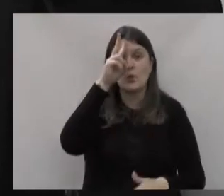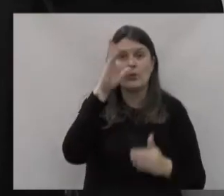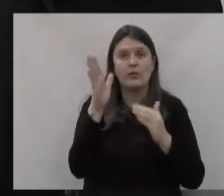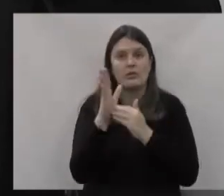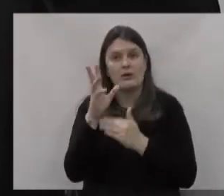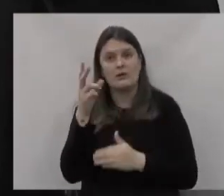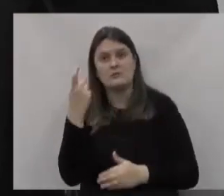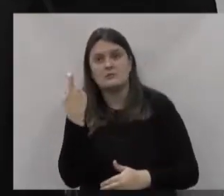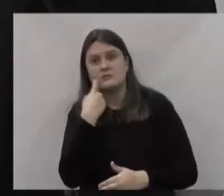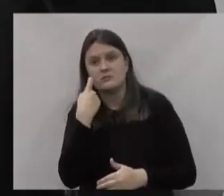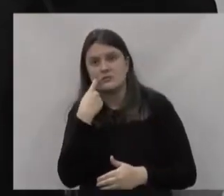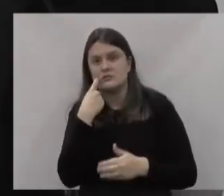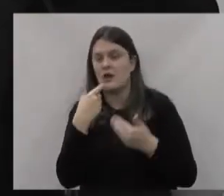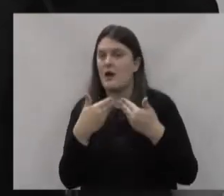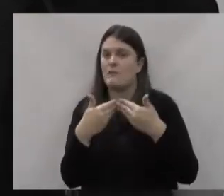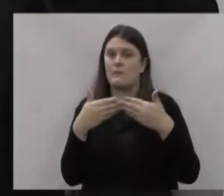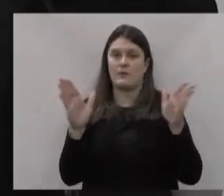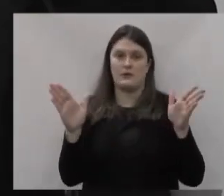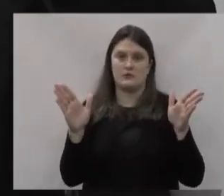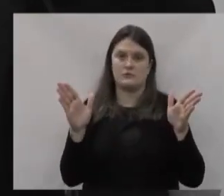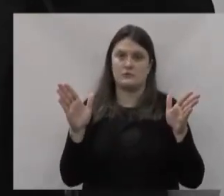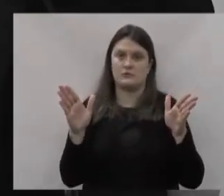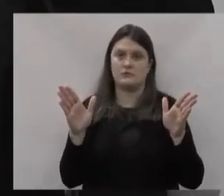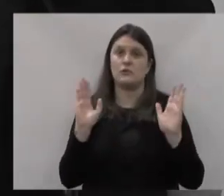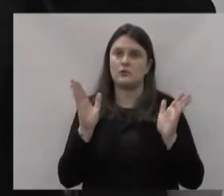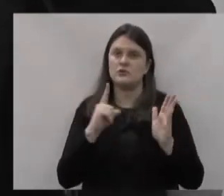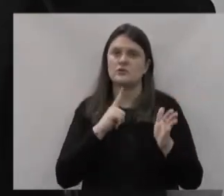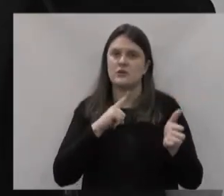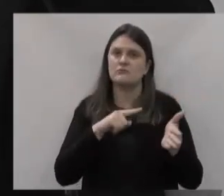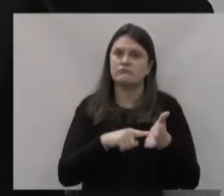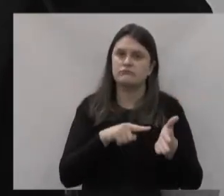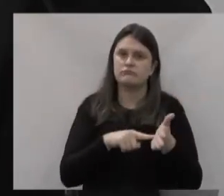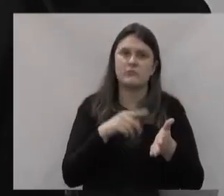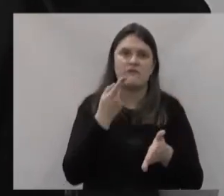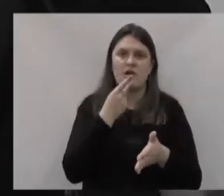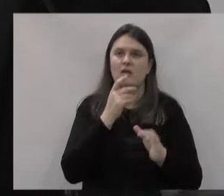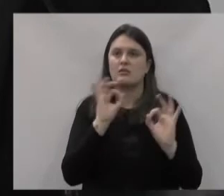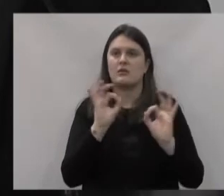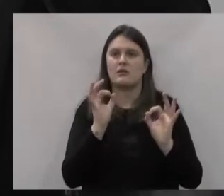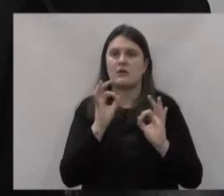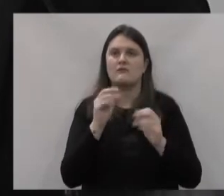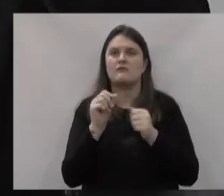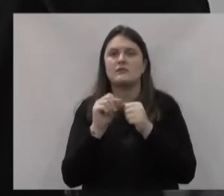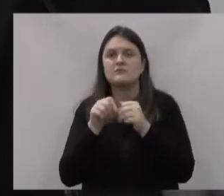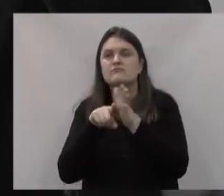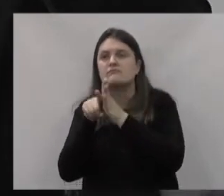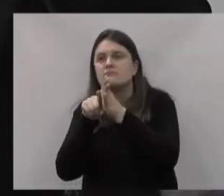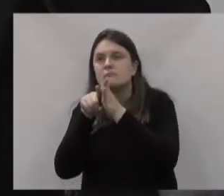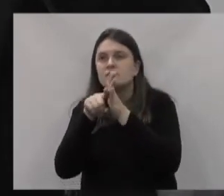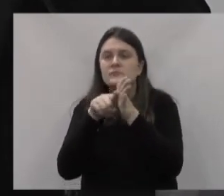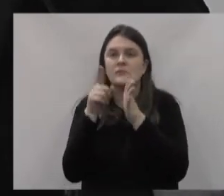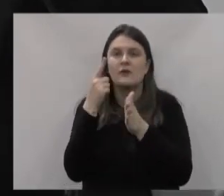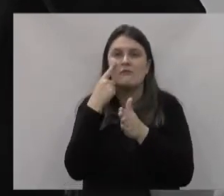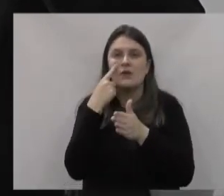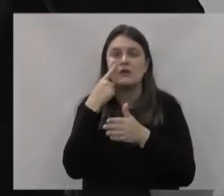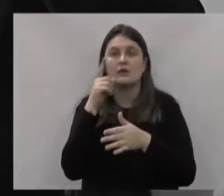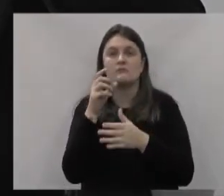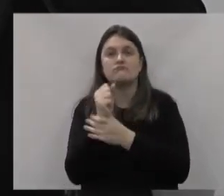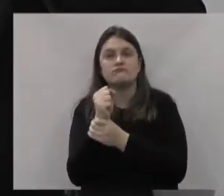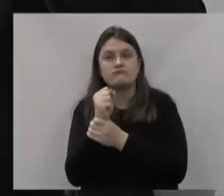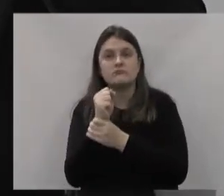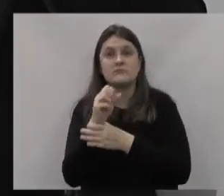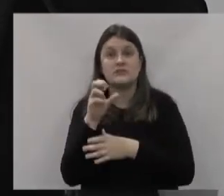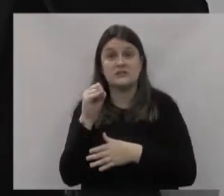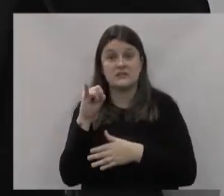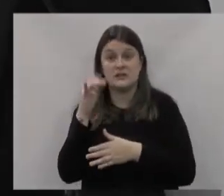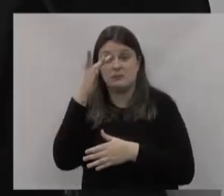o Sejusc está aberto. Hoje nós atendemos casos de denúncia, não é falado nada para ninguém e fazemos todo o processo, para poder garantir, para que quando